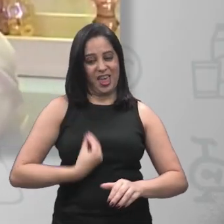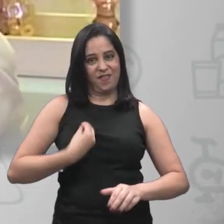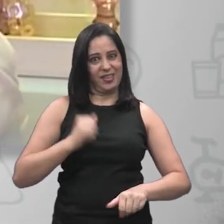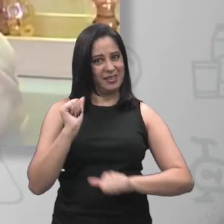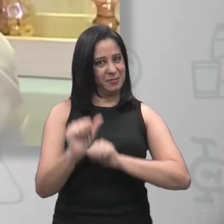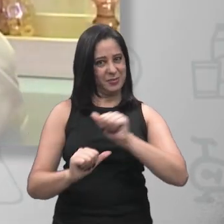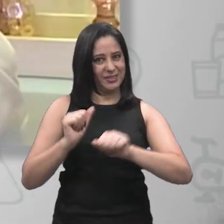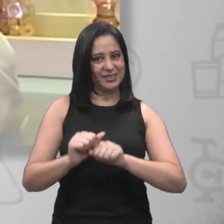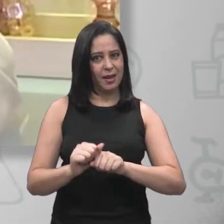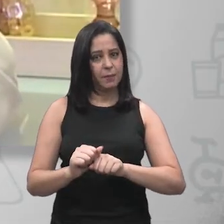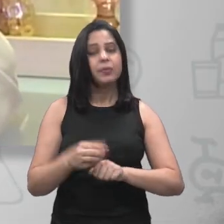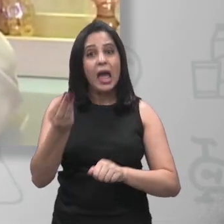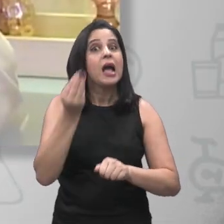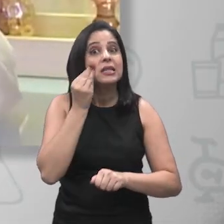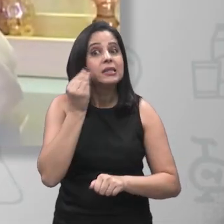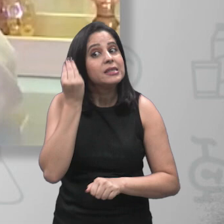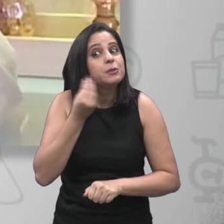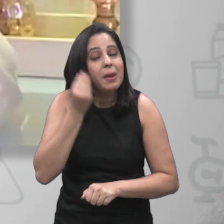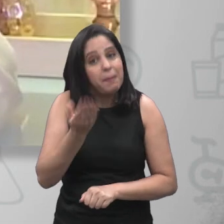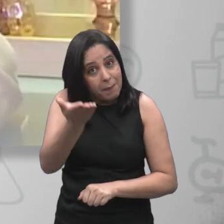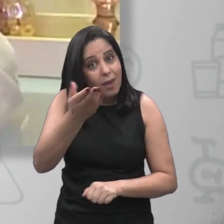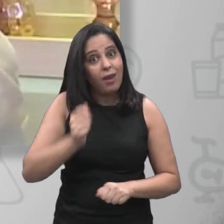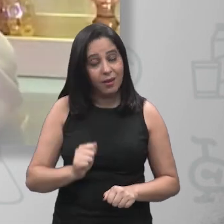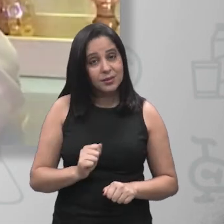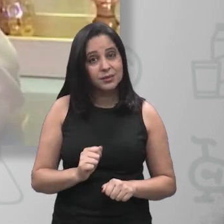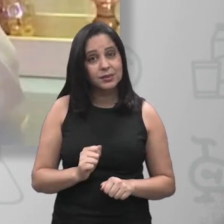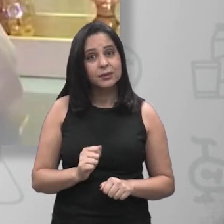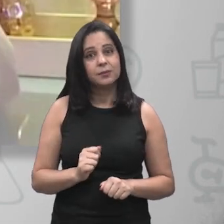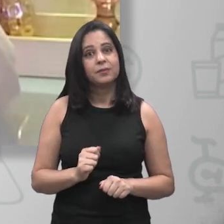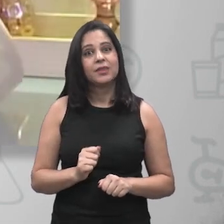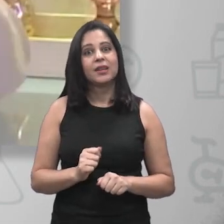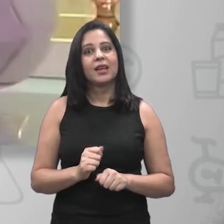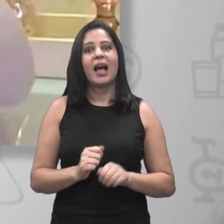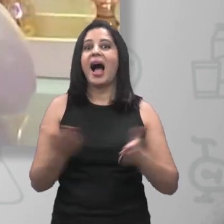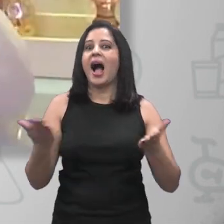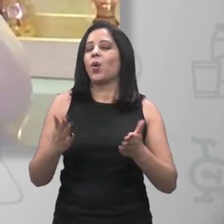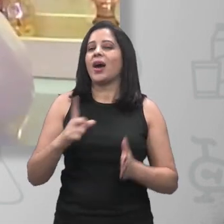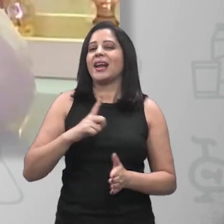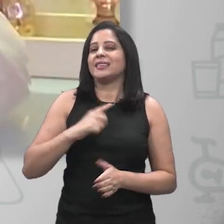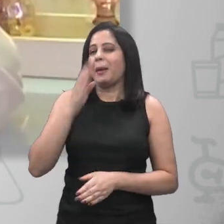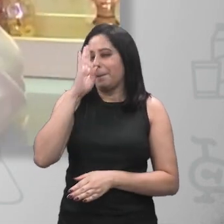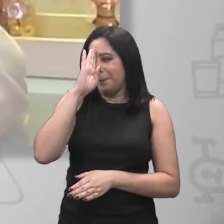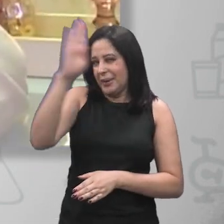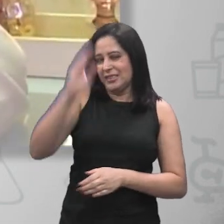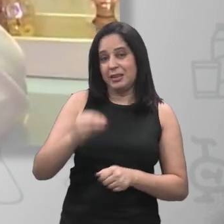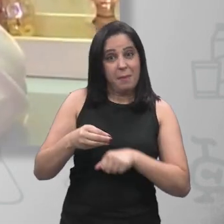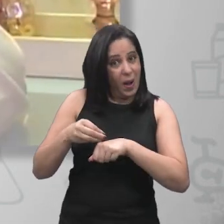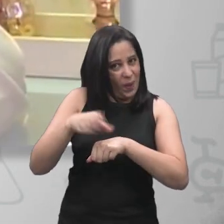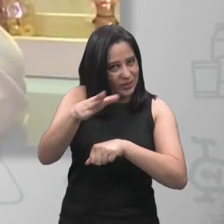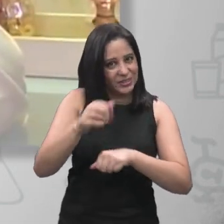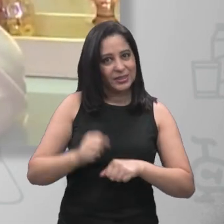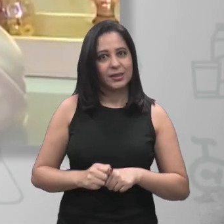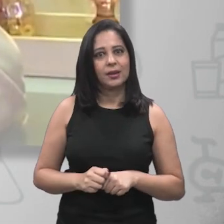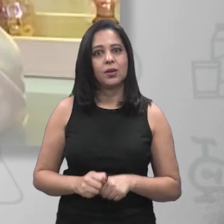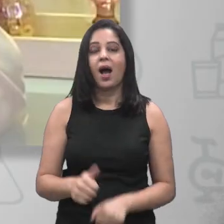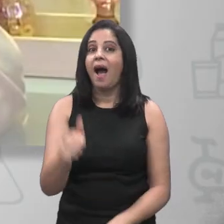vai acontecer. Tenta, faça isso. E tem a cereja do bolo, que agora eu quero passar para vocês. É a